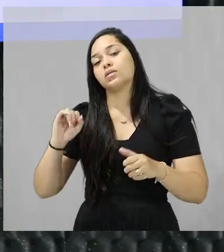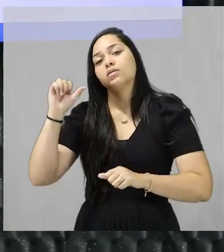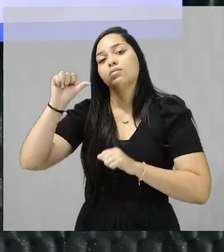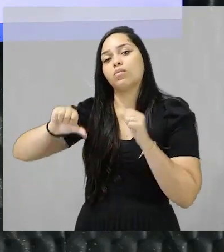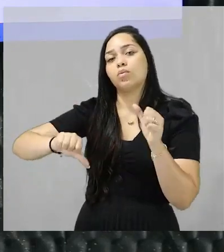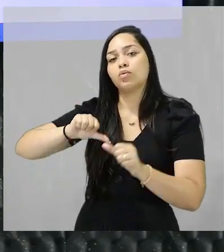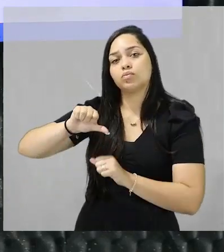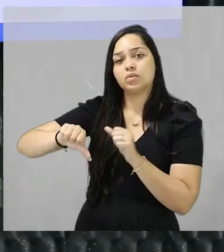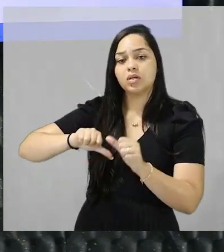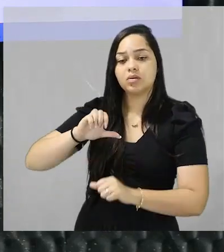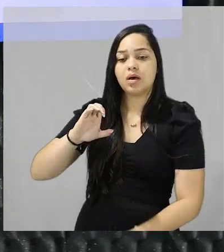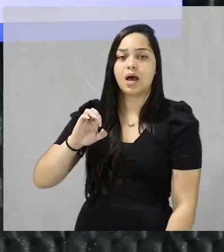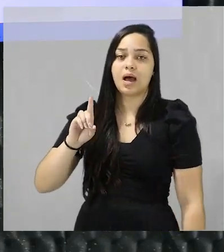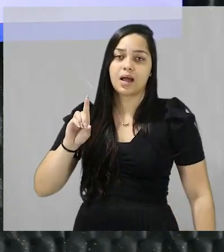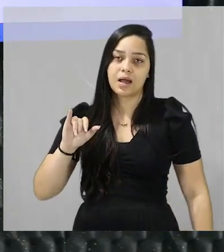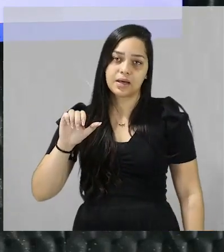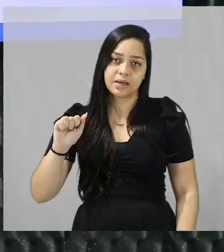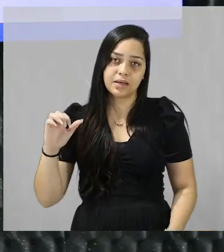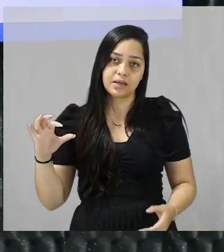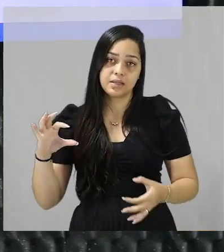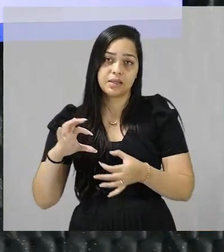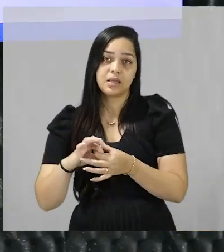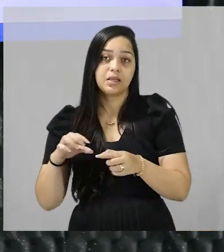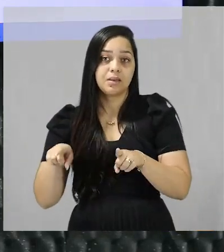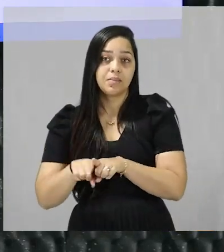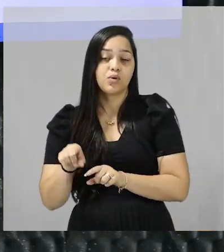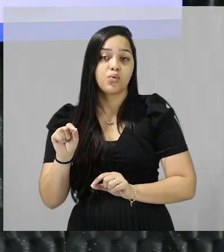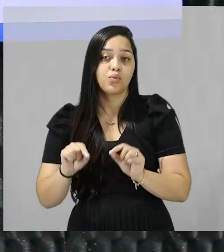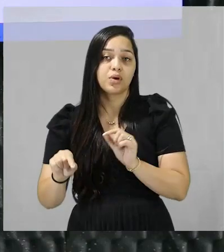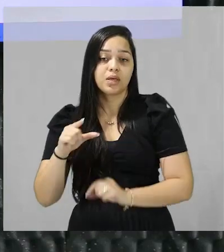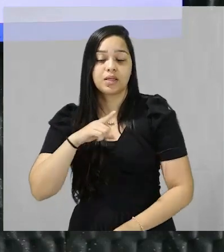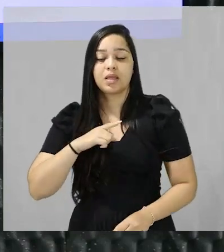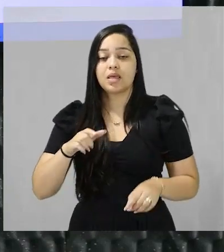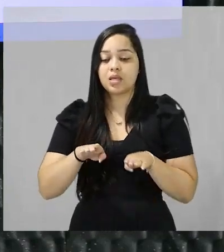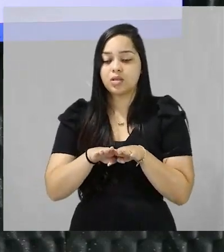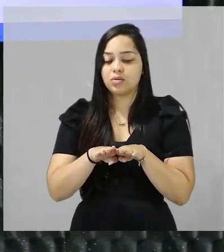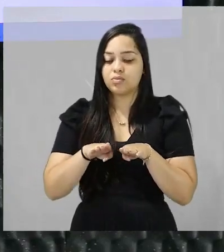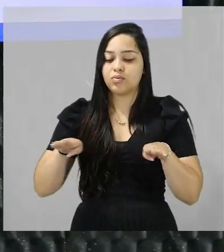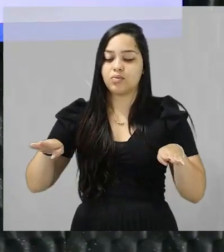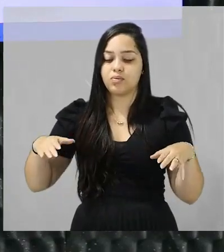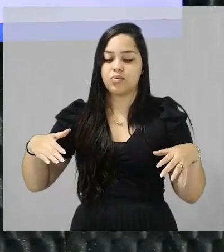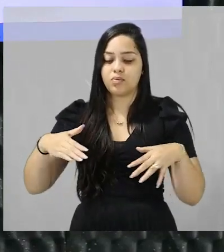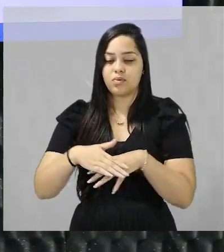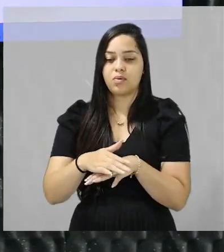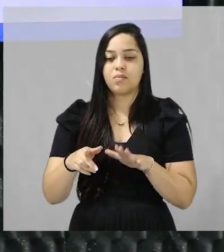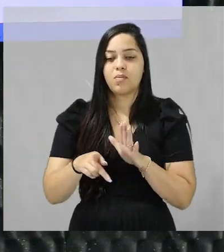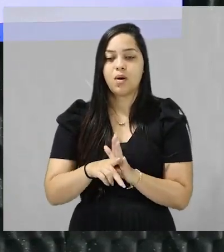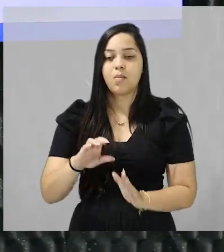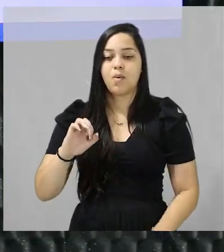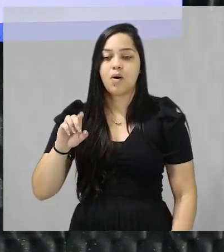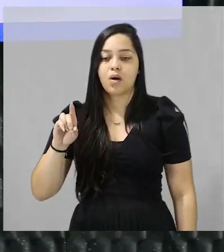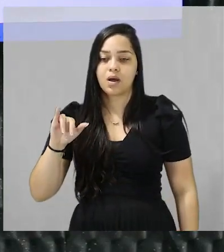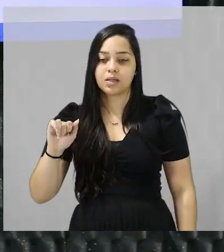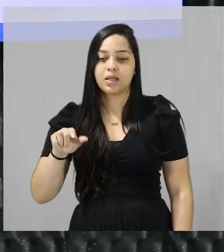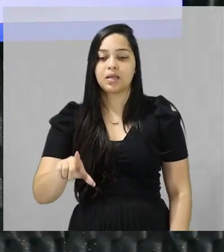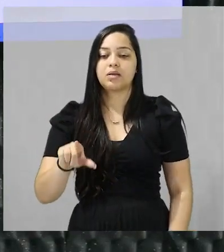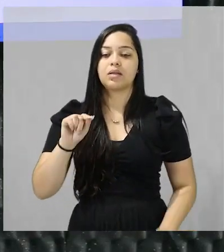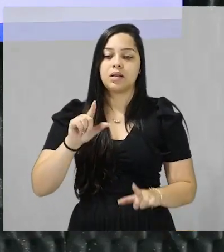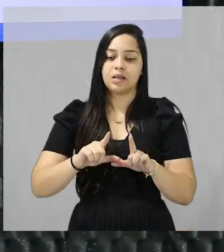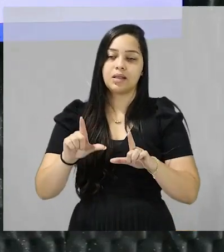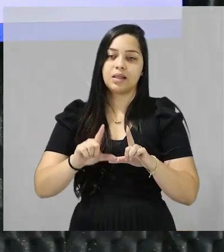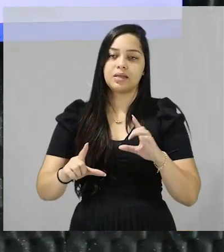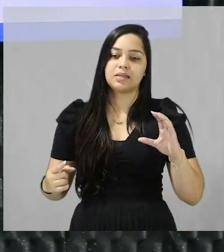a cadeia, né? Então, vamos ter isômeros planos de cadeia. A alternativa correta,